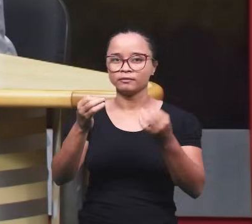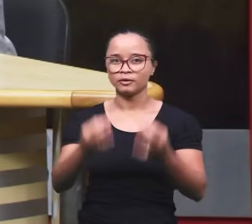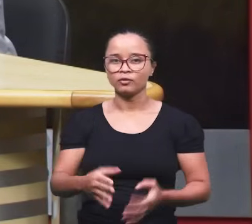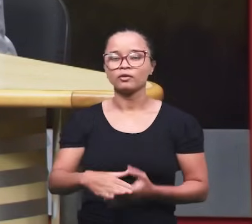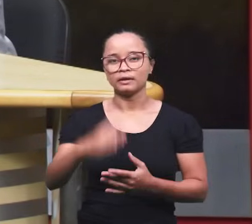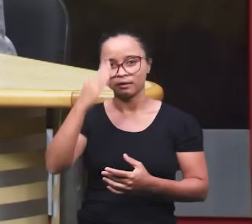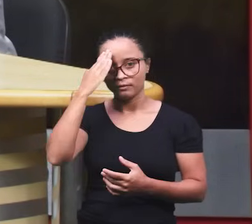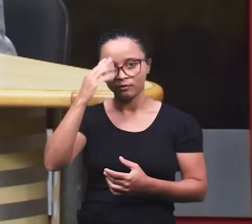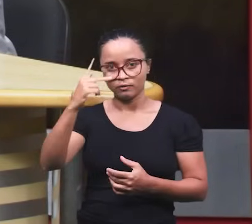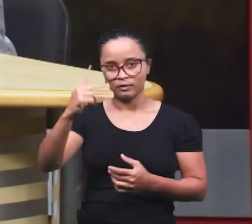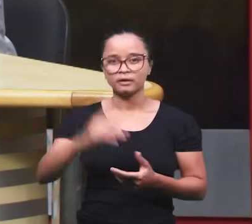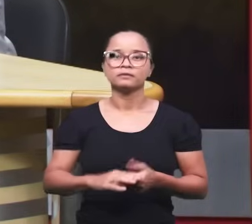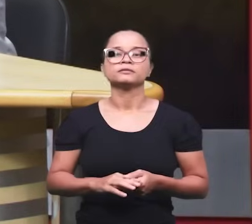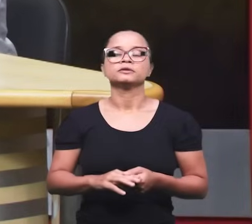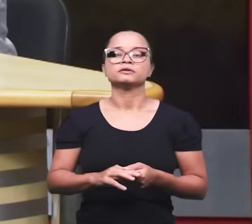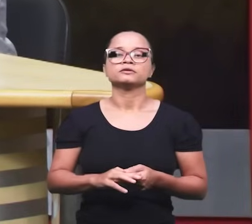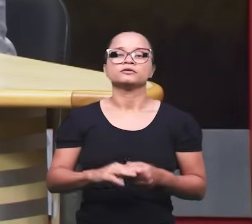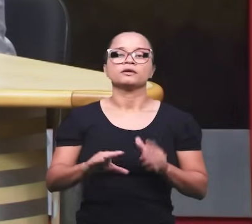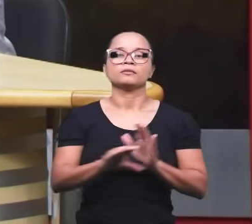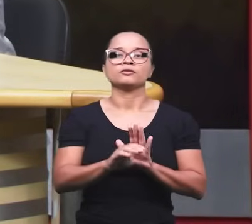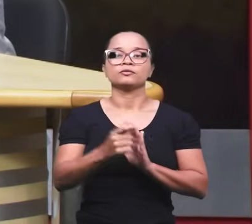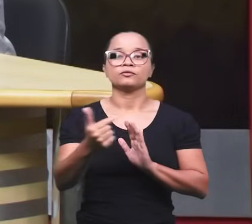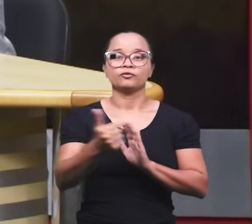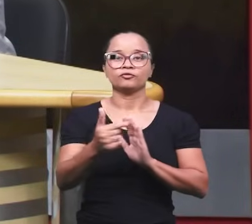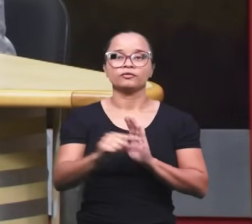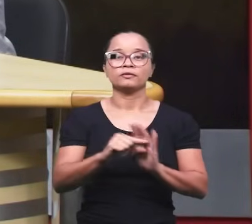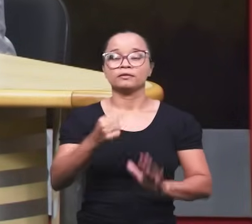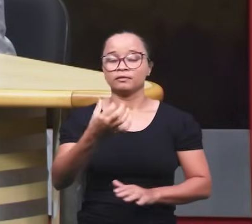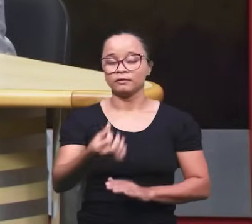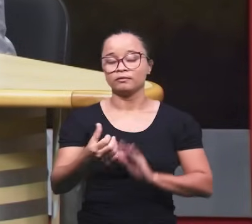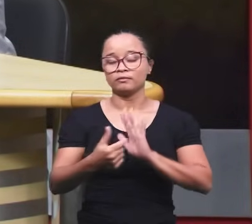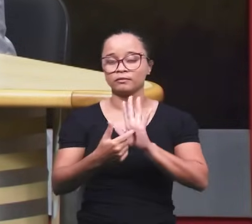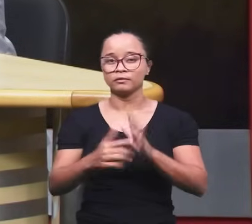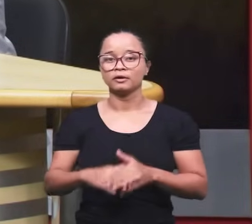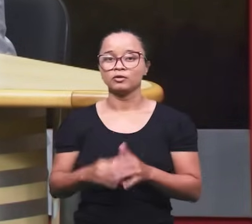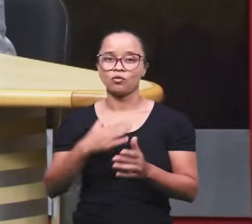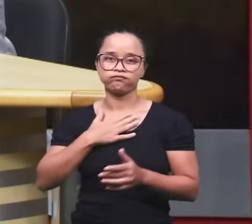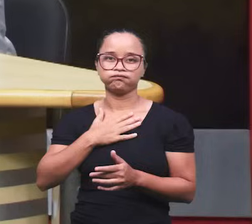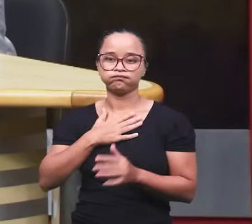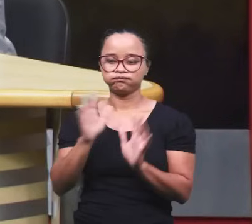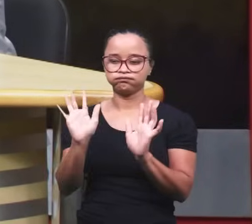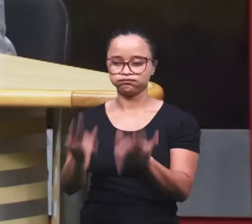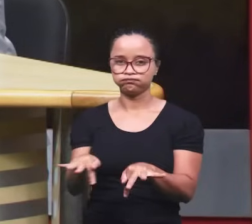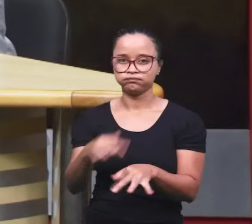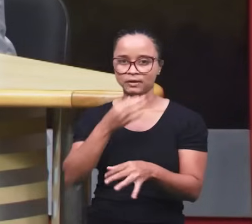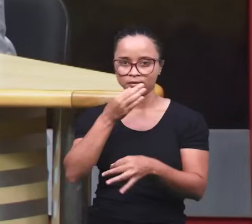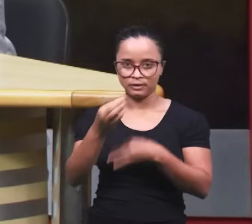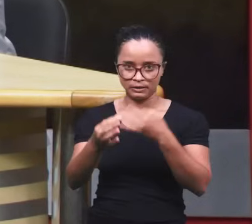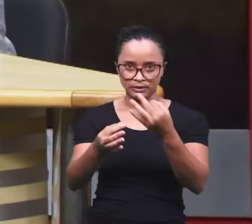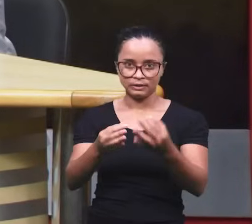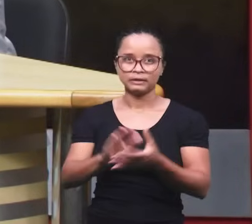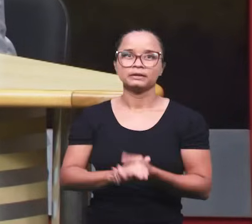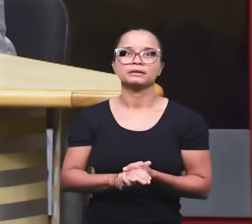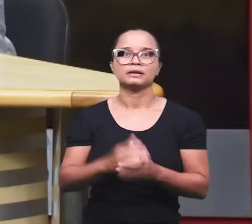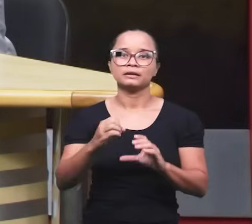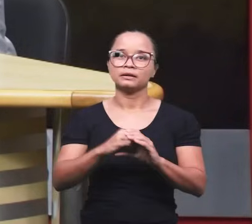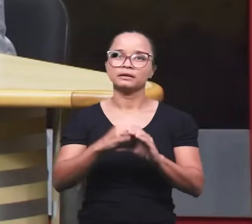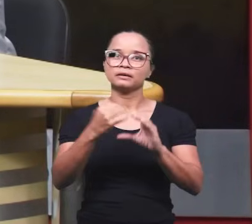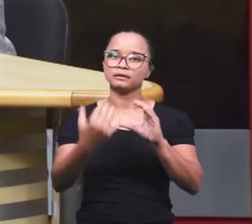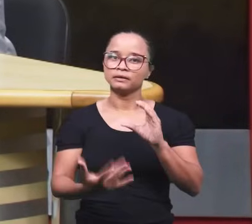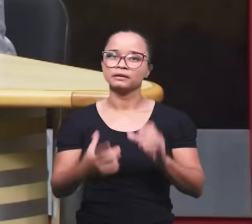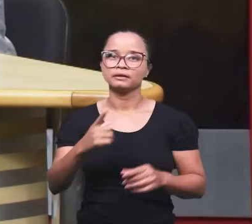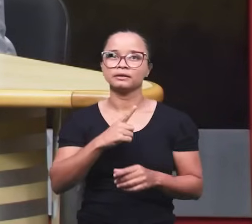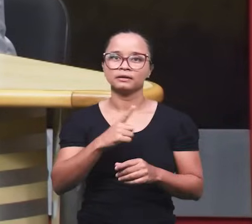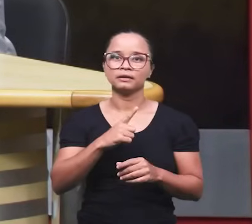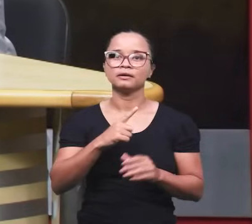né que tá em provérbios 226 e gostaria de finalizar esse esse comentário até diante desse aspecto